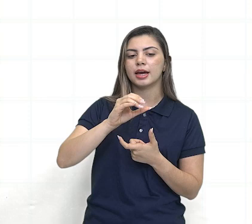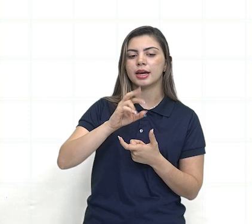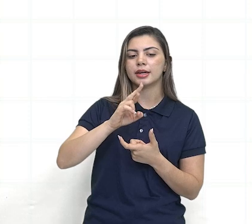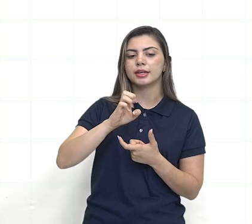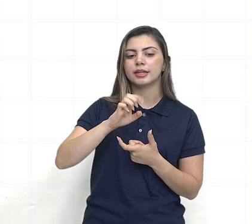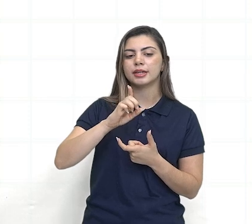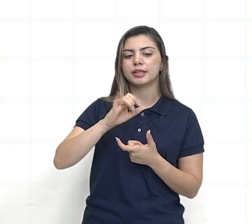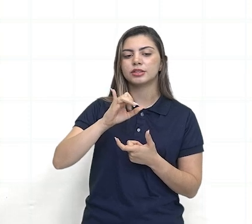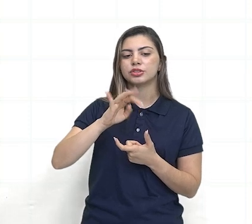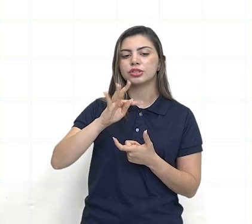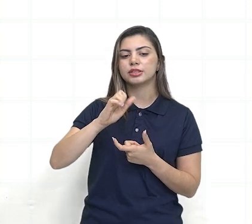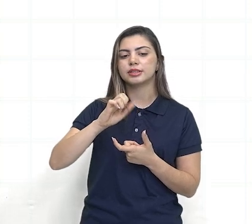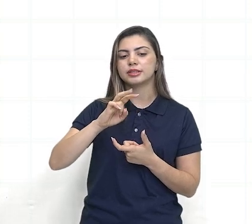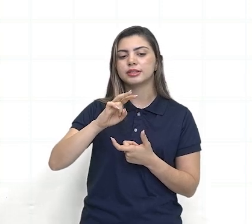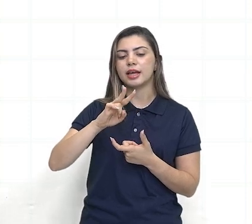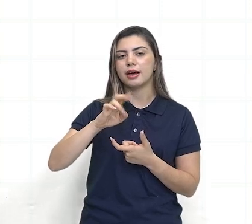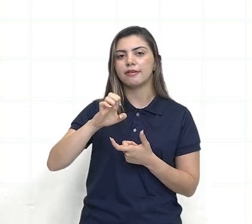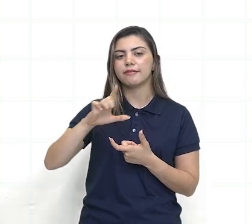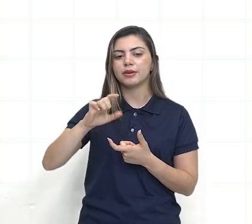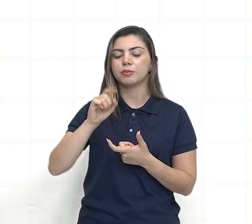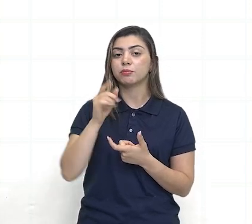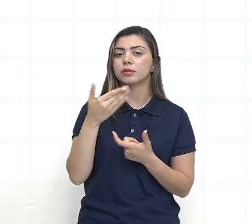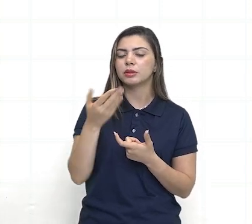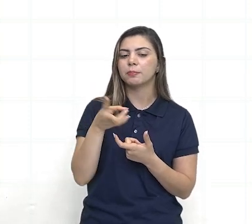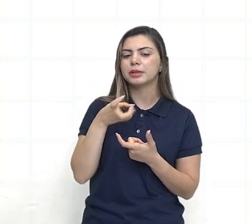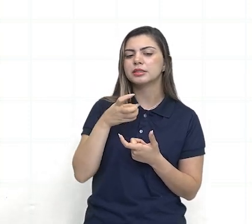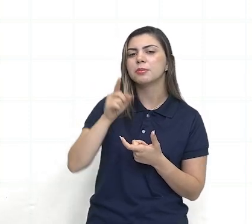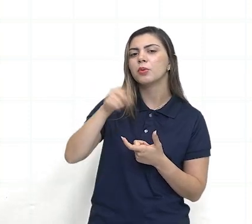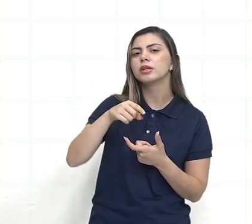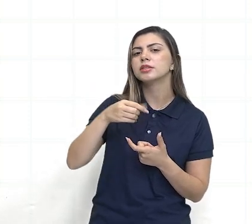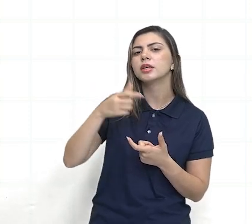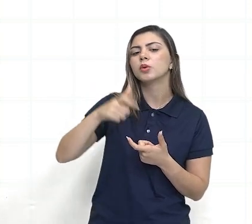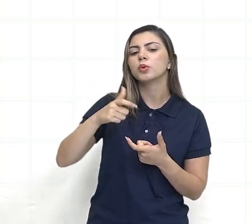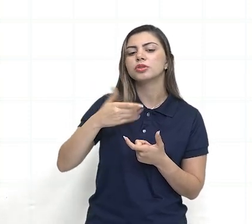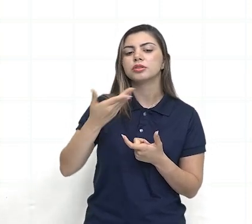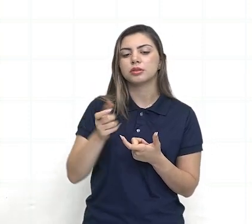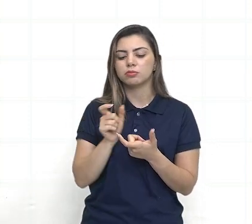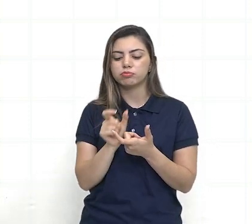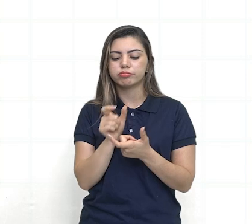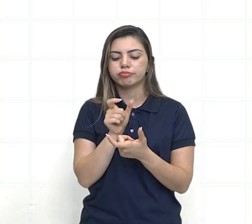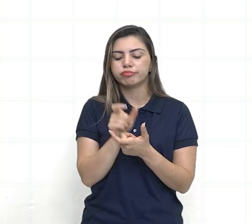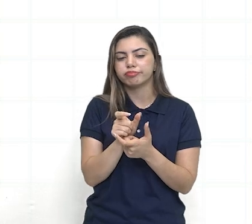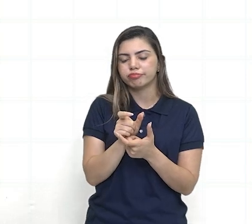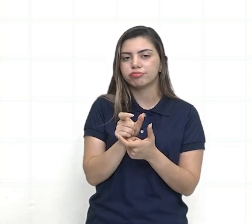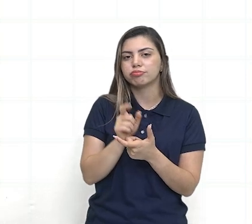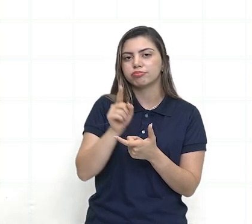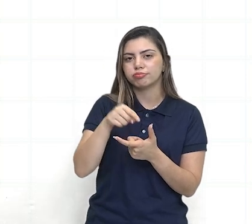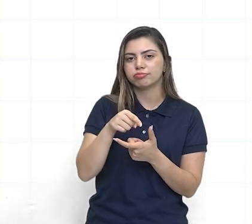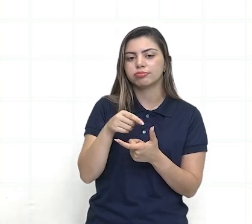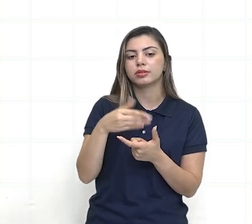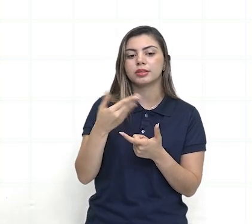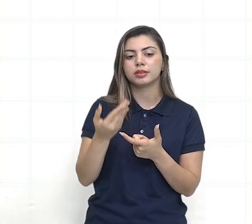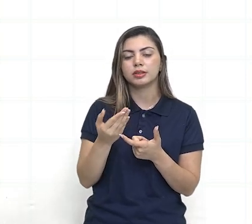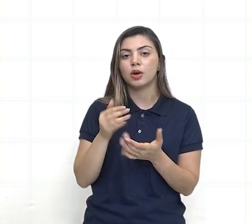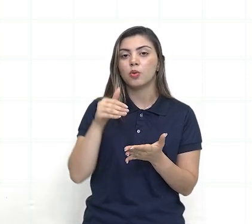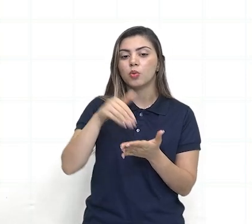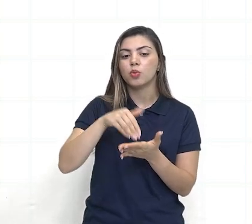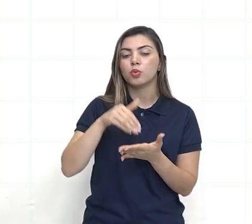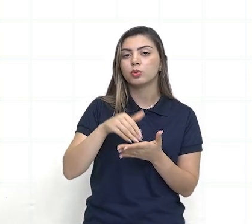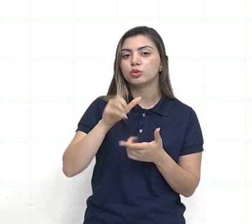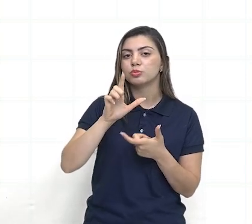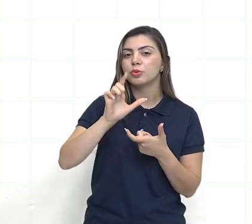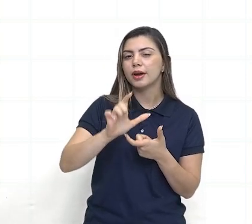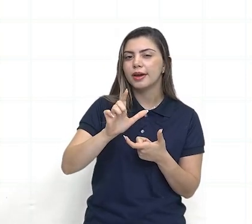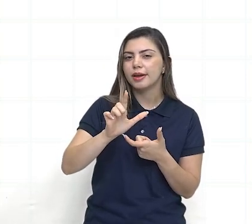inacreditável. Eu tenho a sílaba tônica aqui, a penúltima sílaba, por isso é uma paroxítona. Terminou em